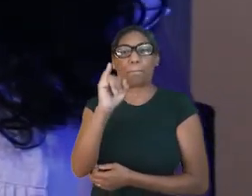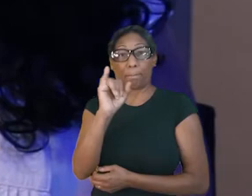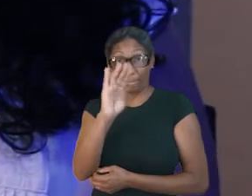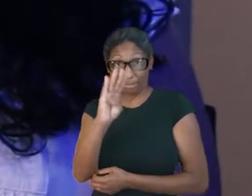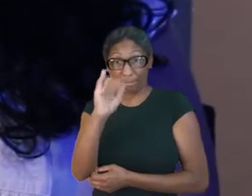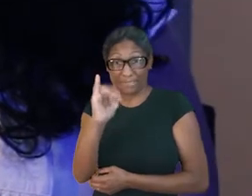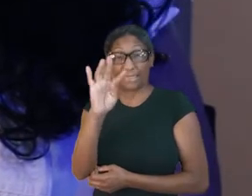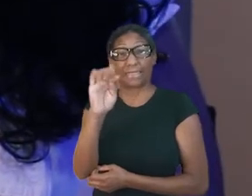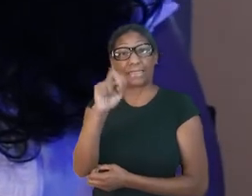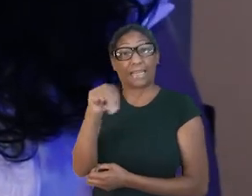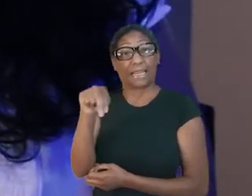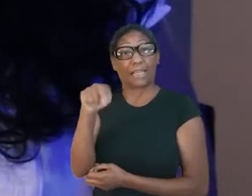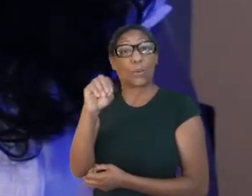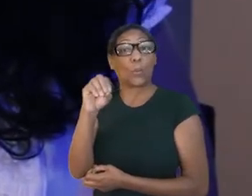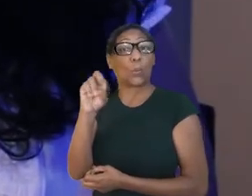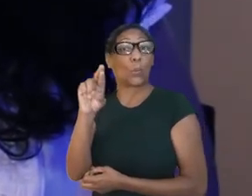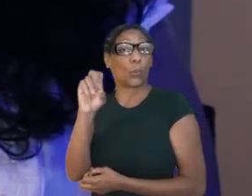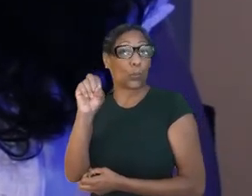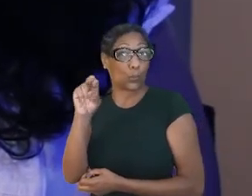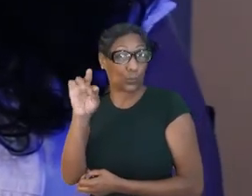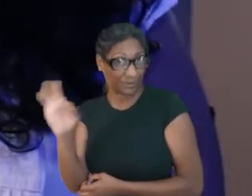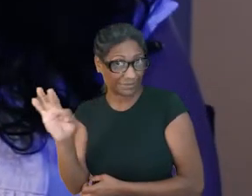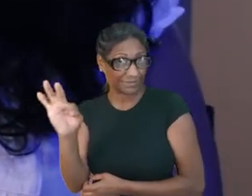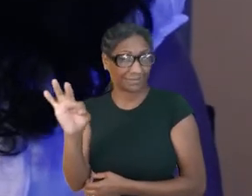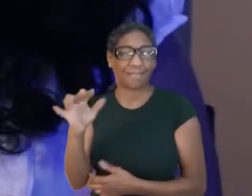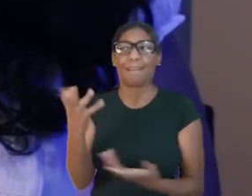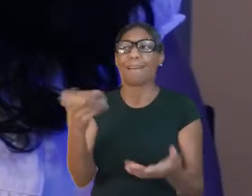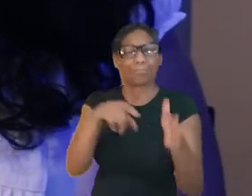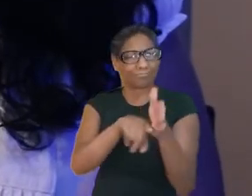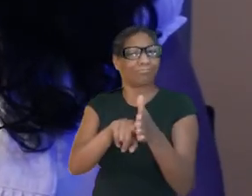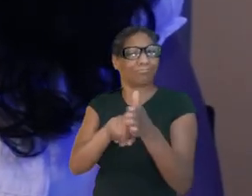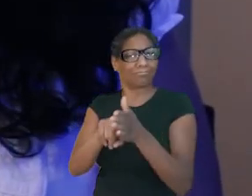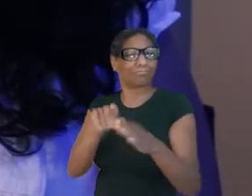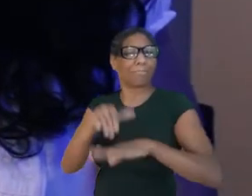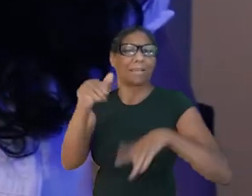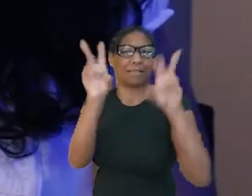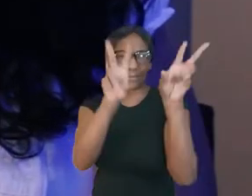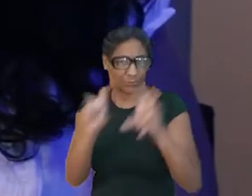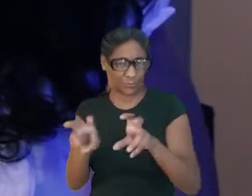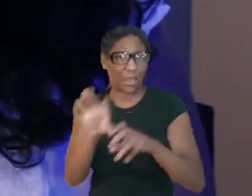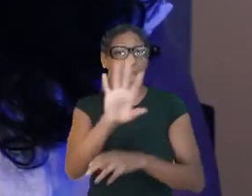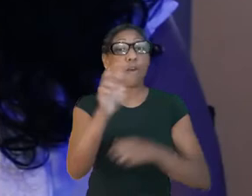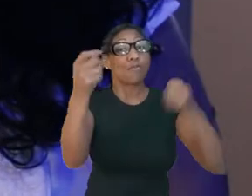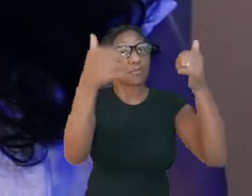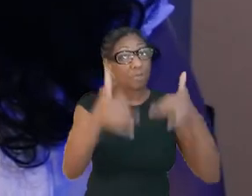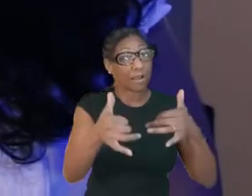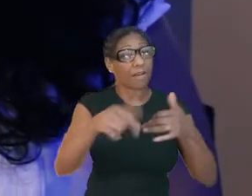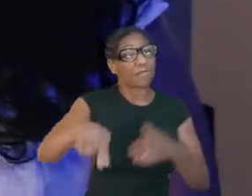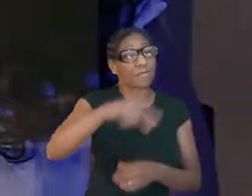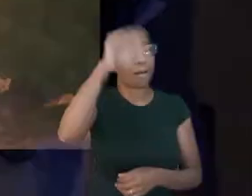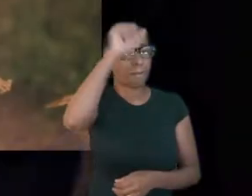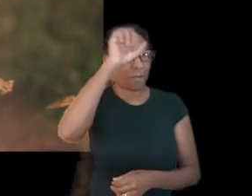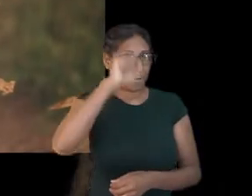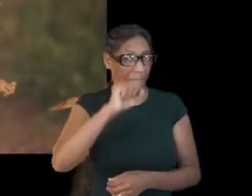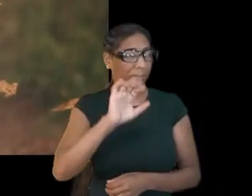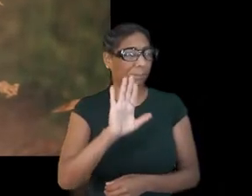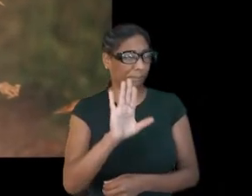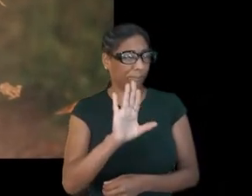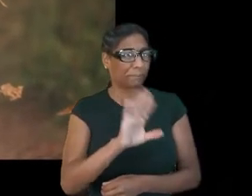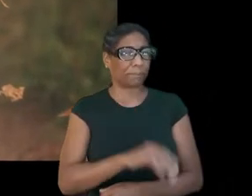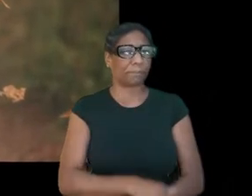todas as dúvidas no entendimento destes termos. Então agora vamos falar um pouquinho sobre cada um deles para a gente compreender melhor.